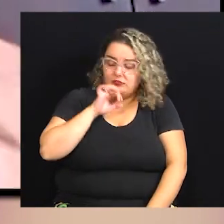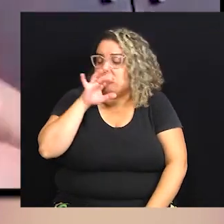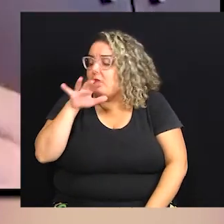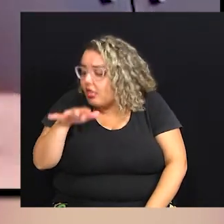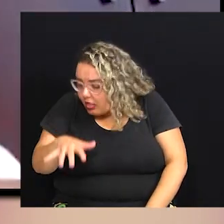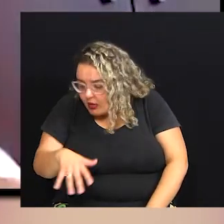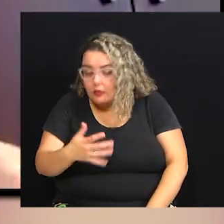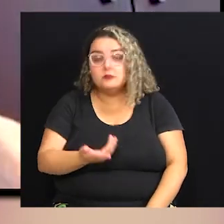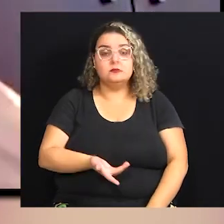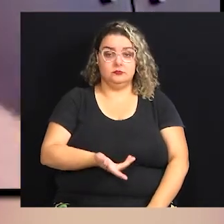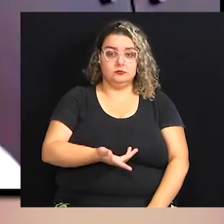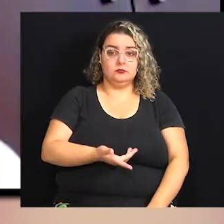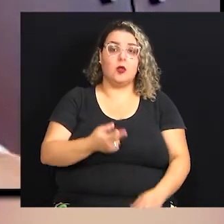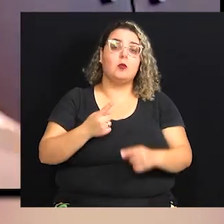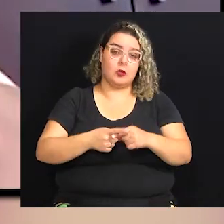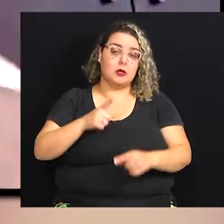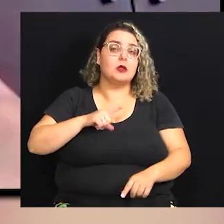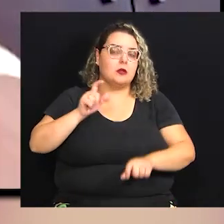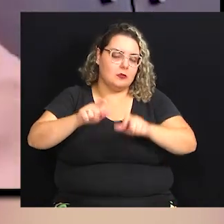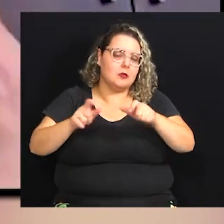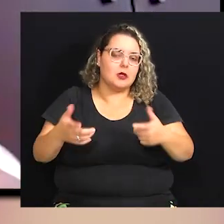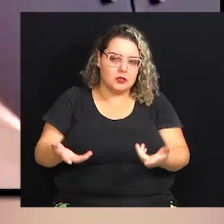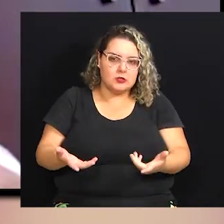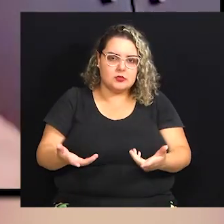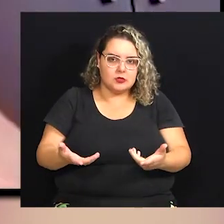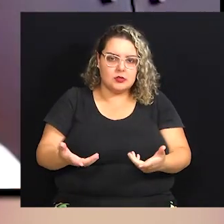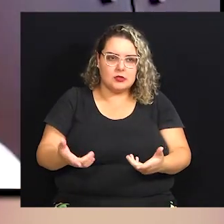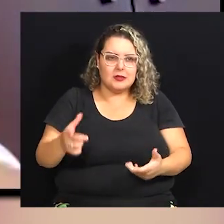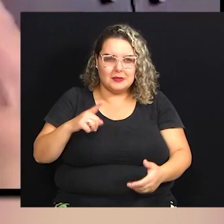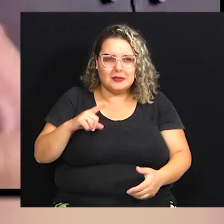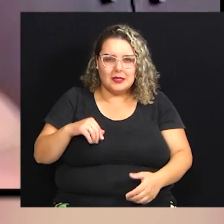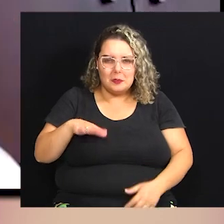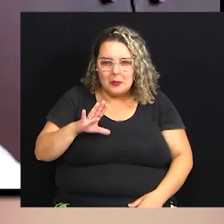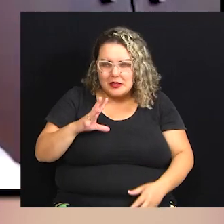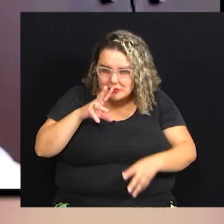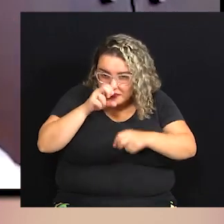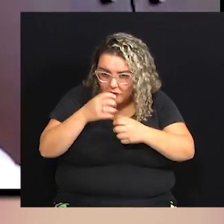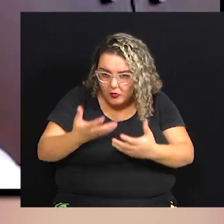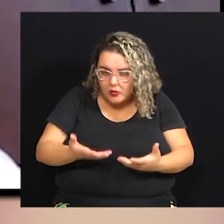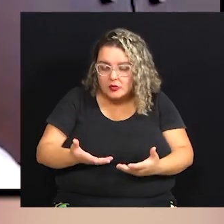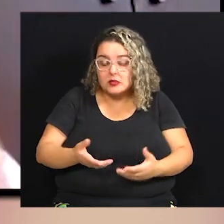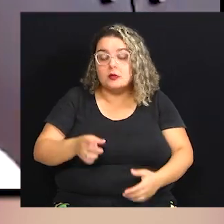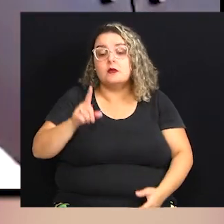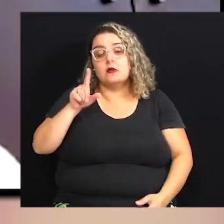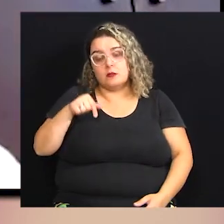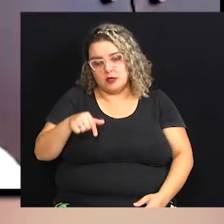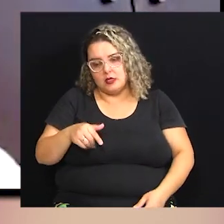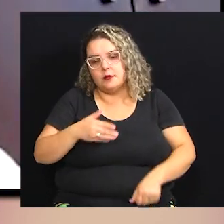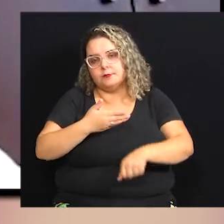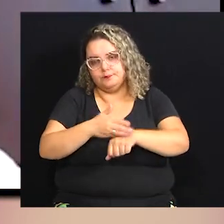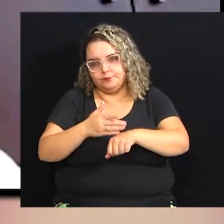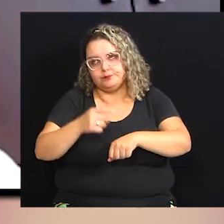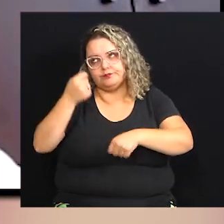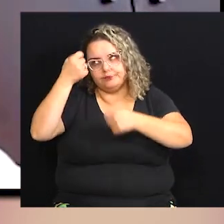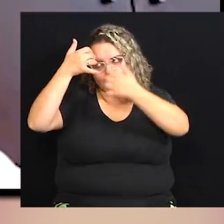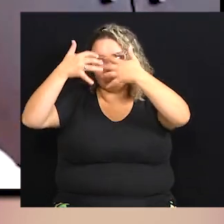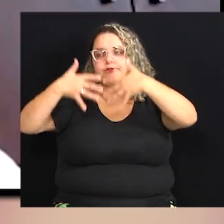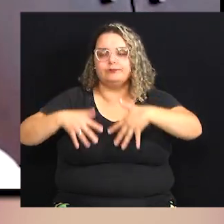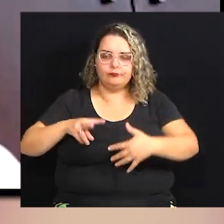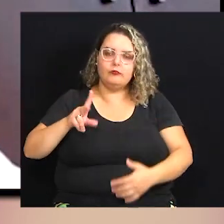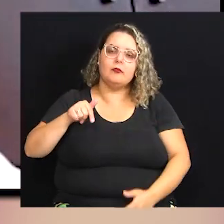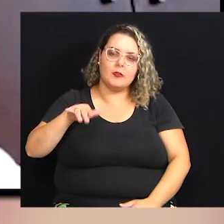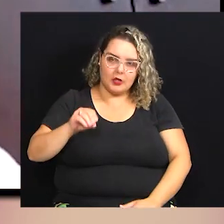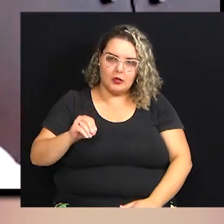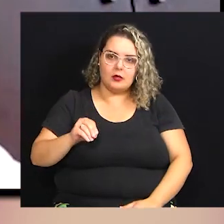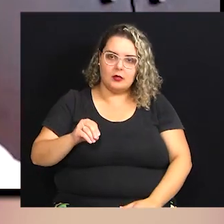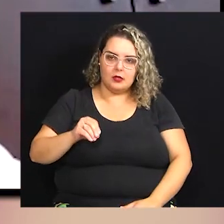chega até a vomitar. É porque tem pessoas que têm isso mais exacerbado, mas é por ativação desse nervo vago, que